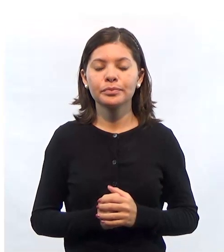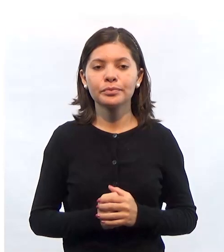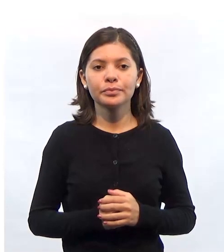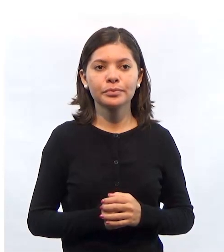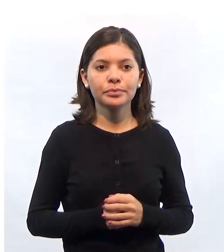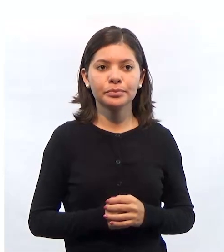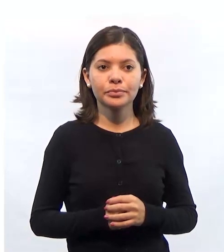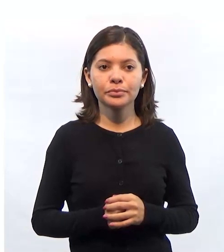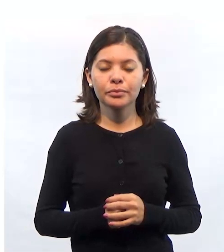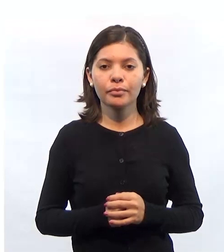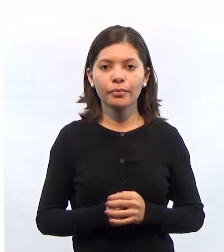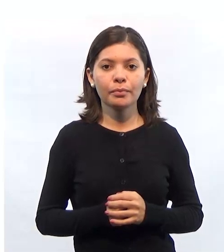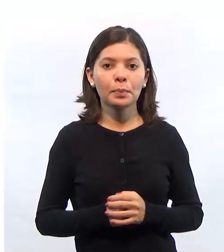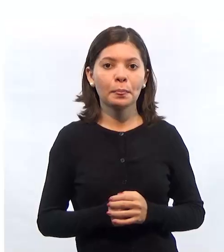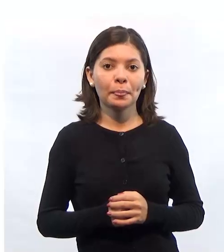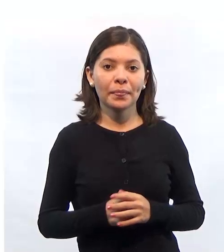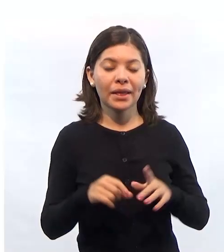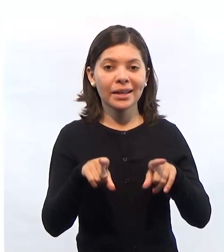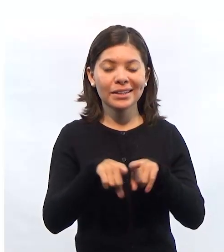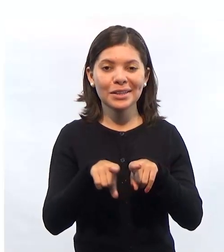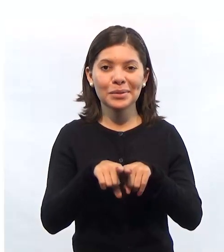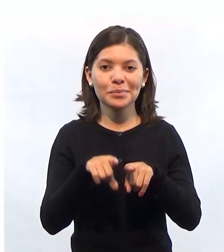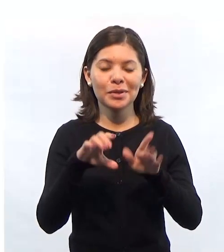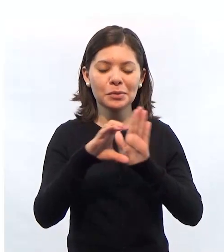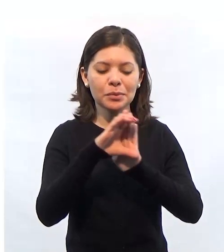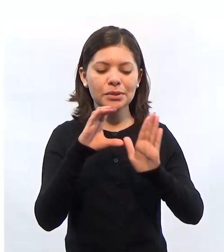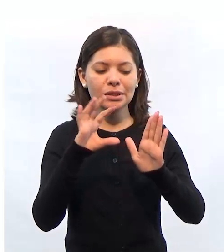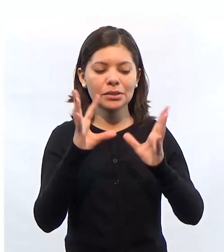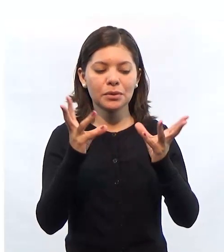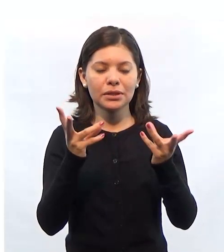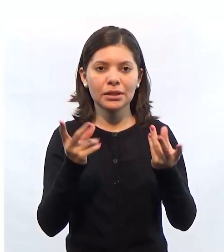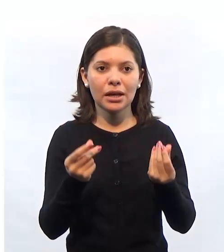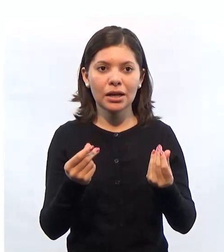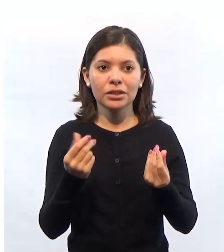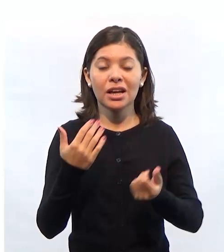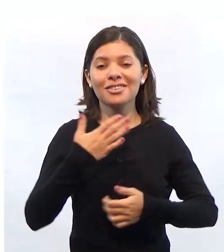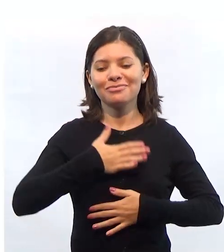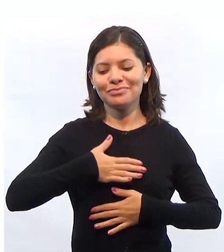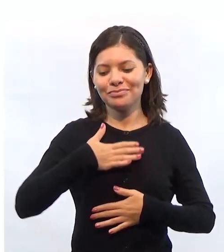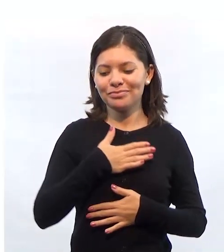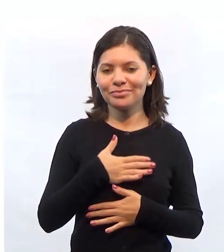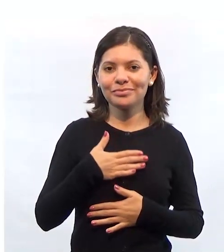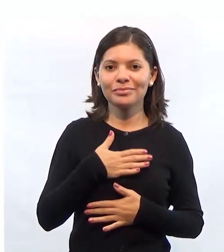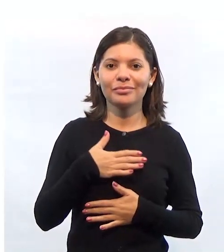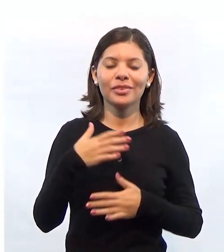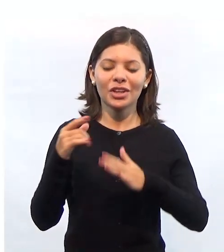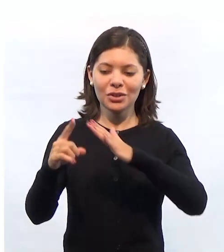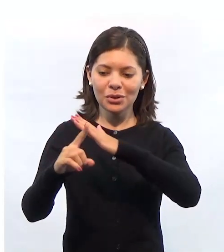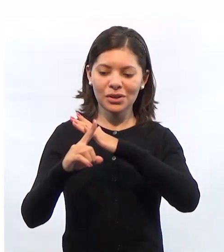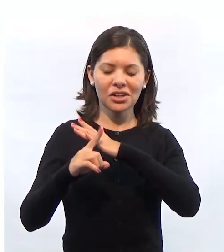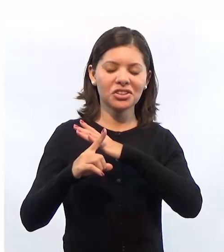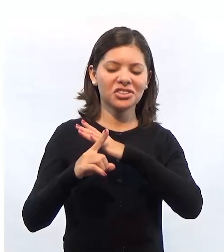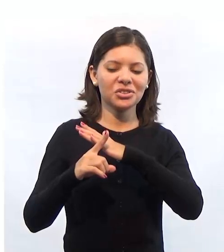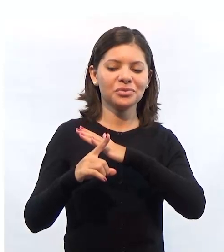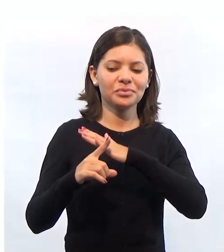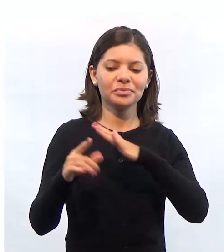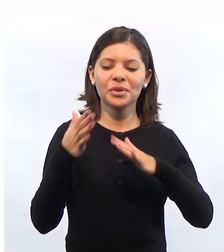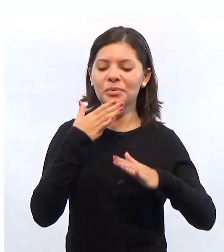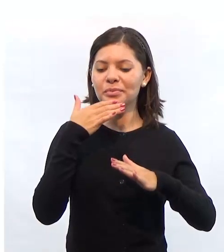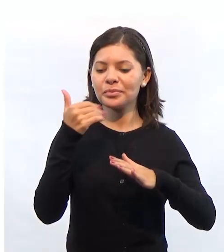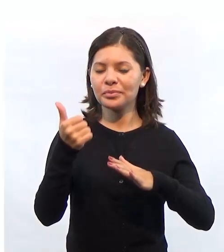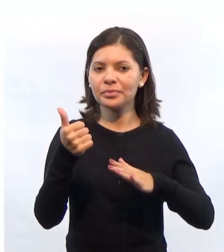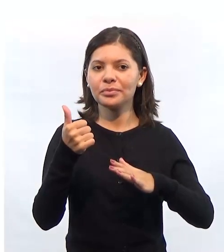também um conceito de qualidade que é a satisfação do cliente ou consumidor esse